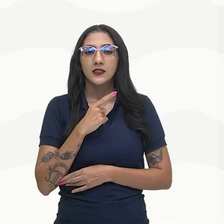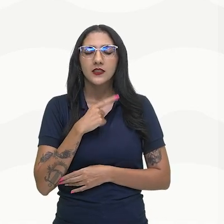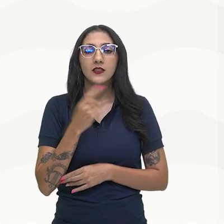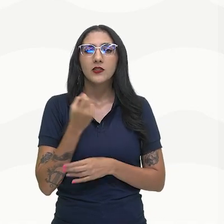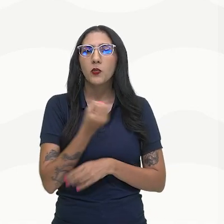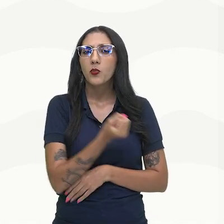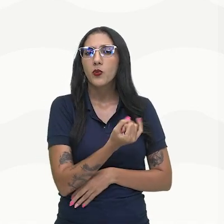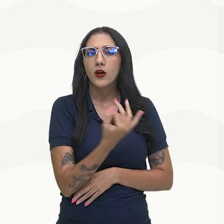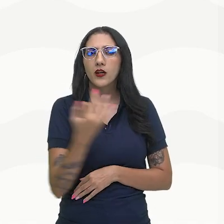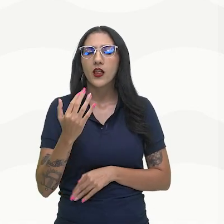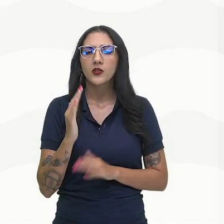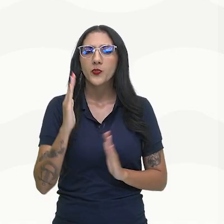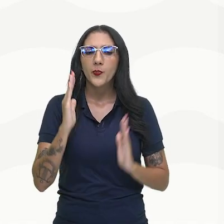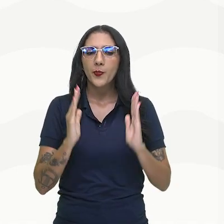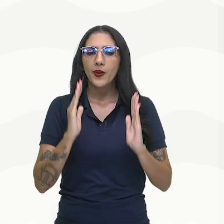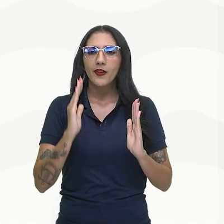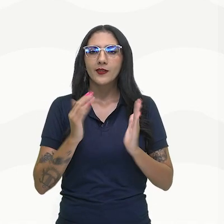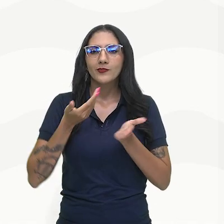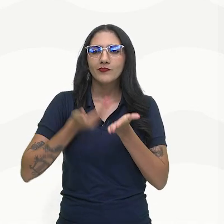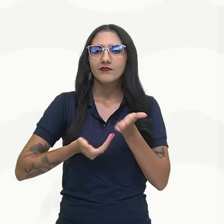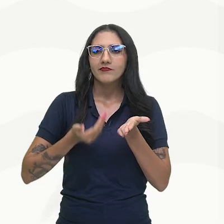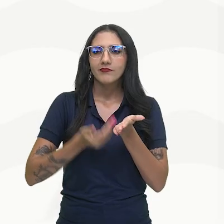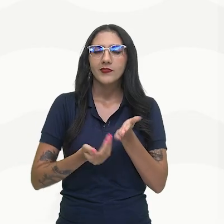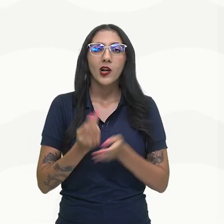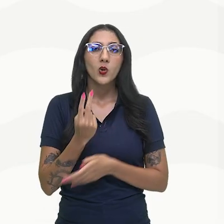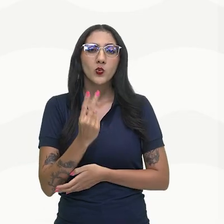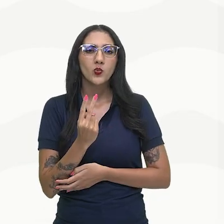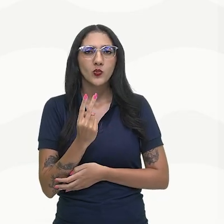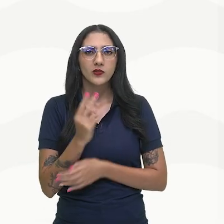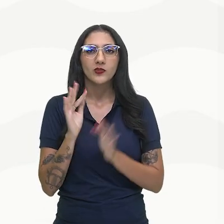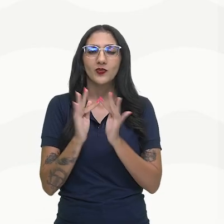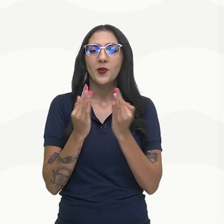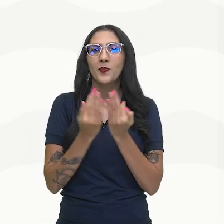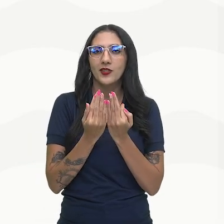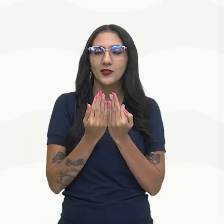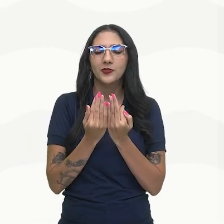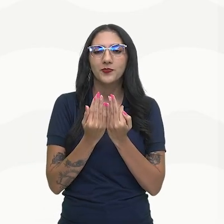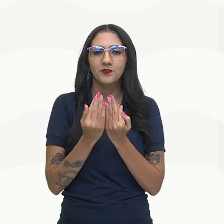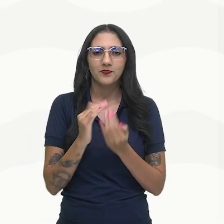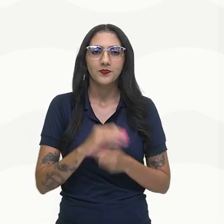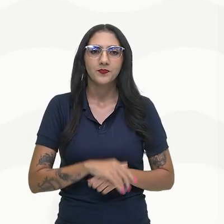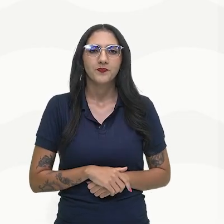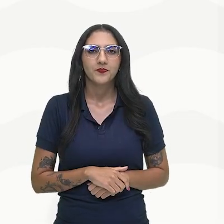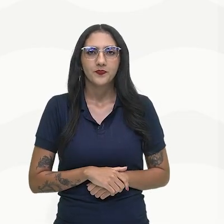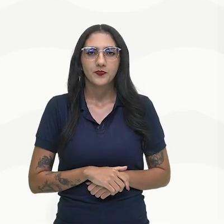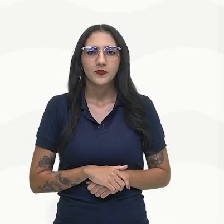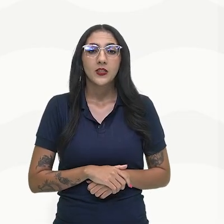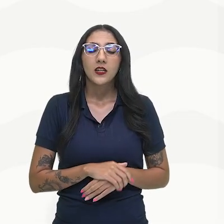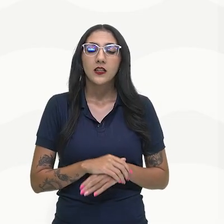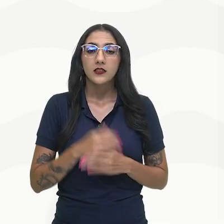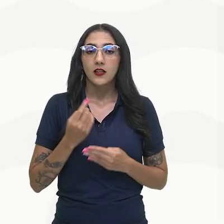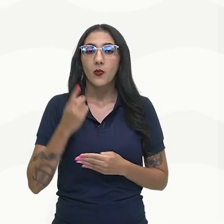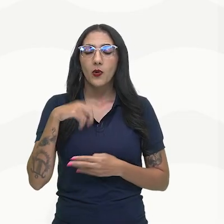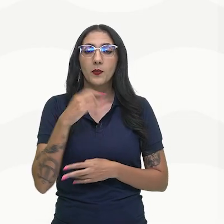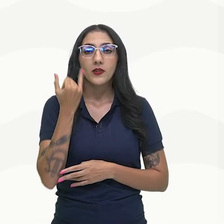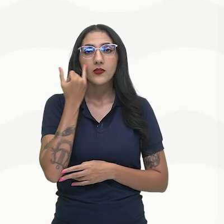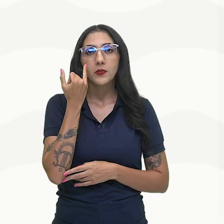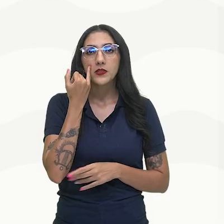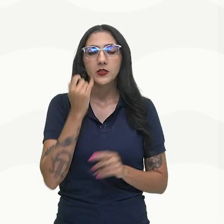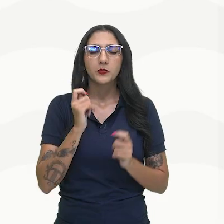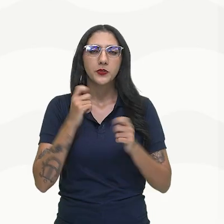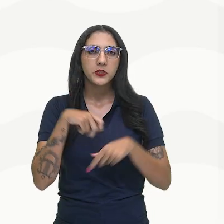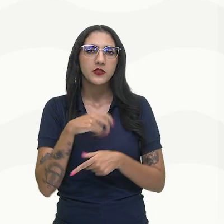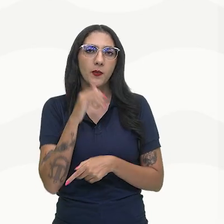então, aí a perda, né, de 2 famílias em média por ano. E isso pode ser um indicador importante para a criação de